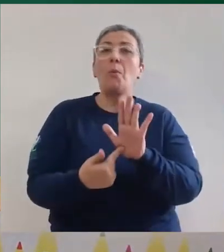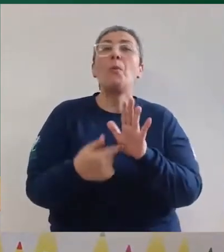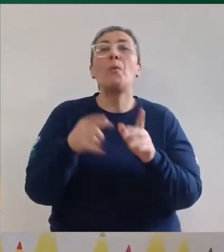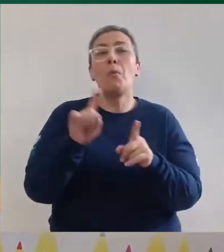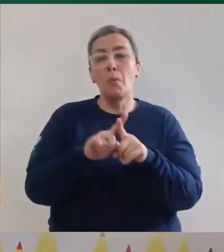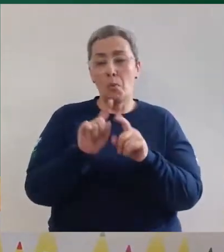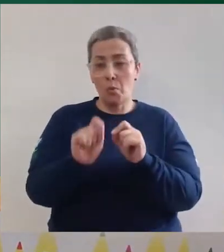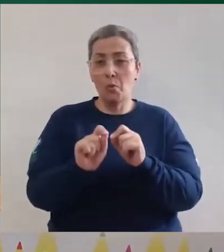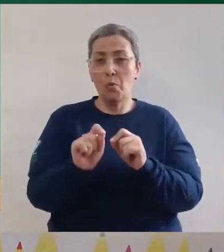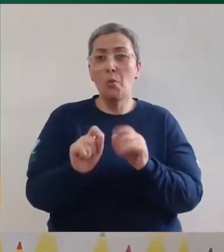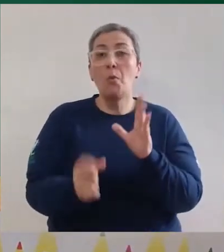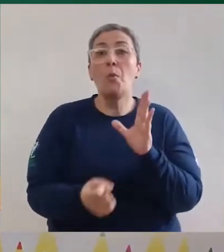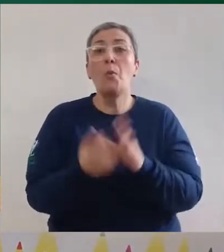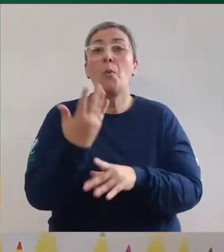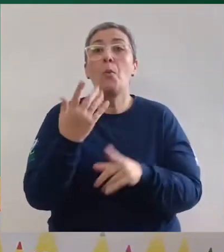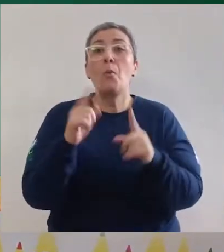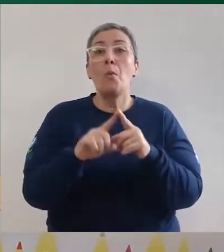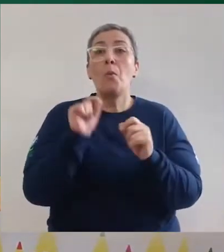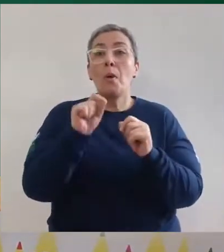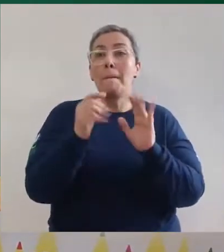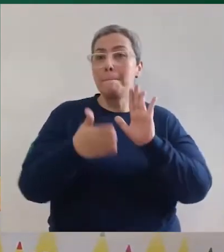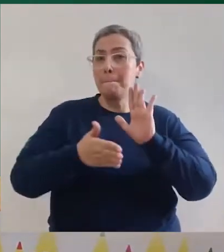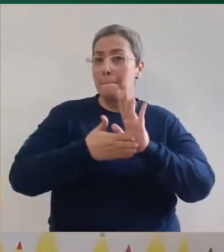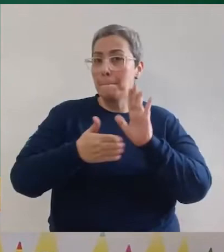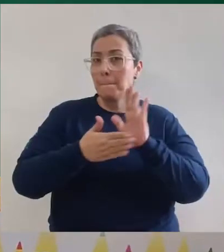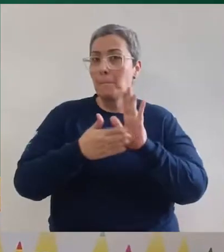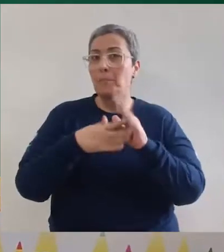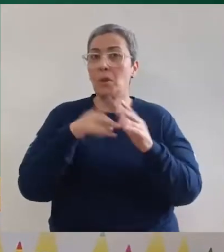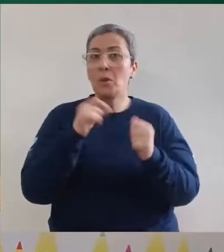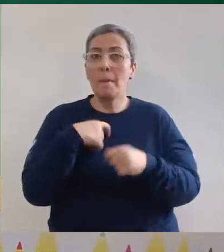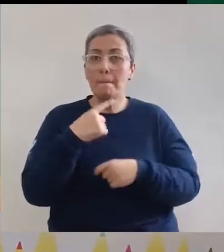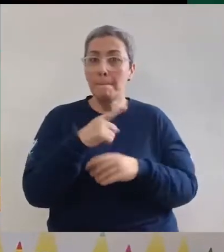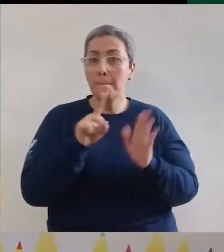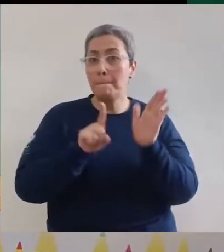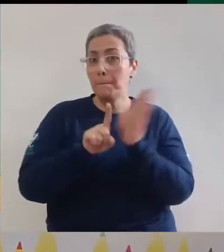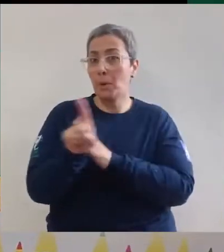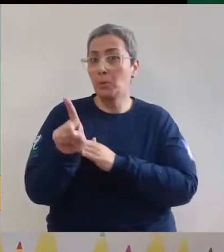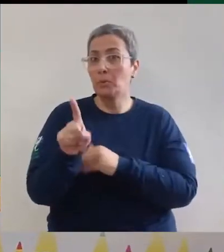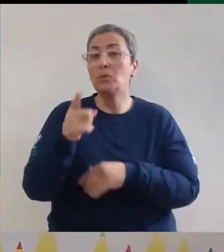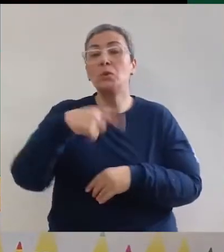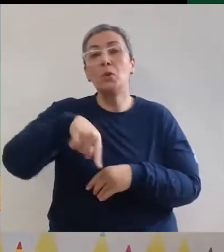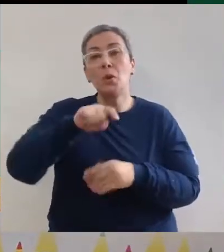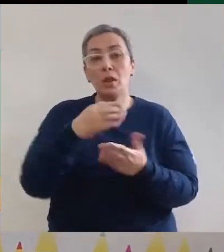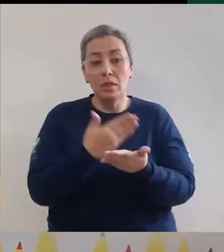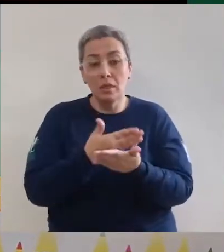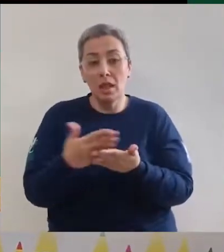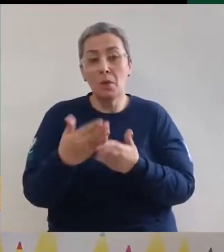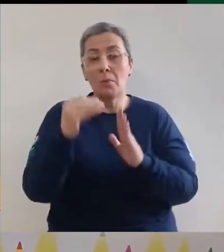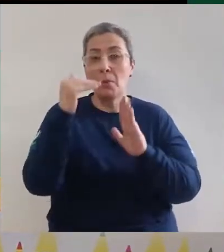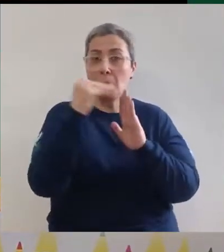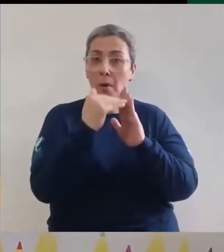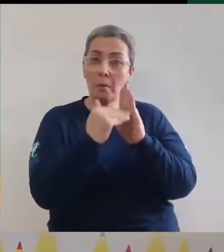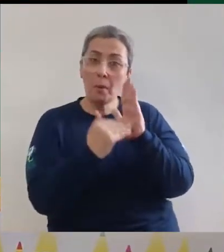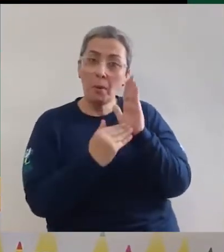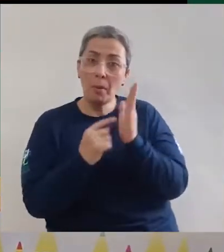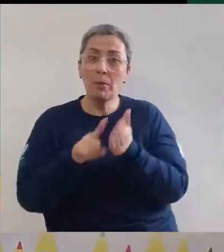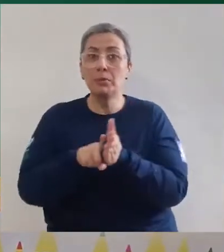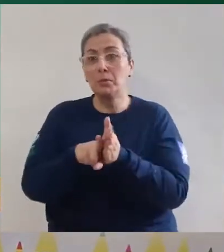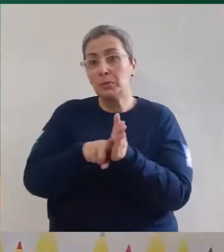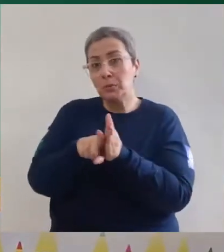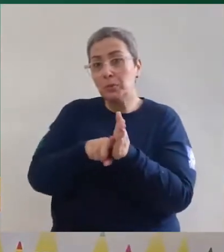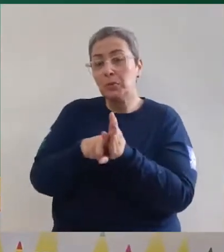lançar aqui para vocês uma proposta, uma pergunta, e a partir de um roteiro